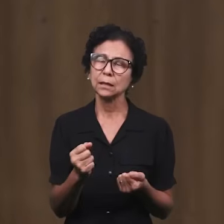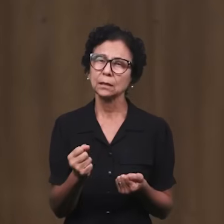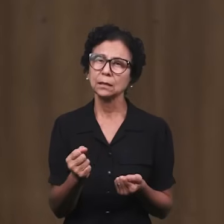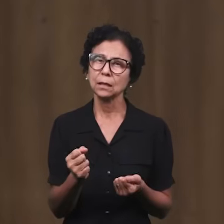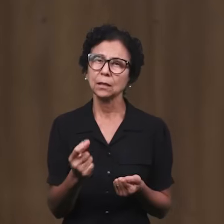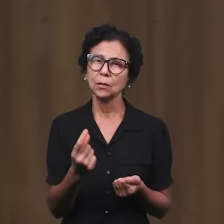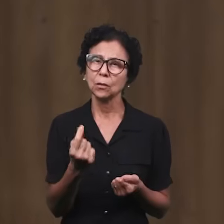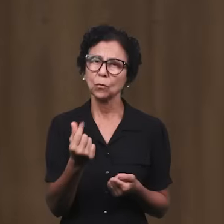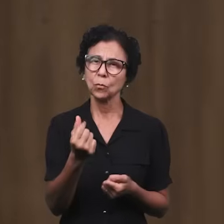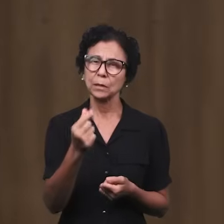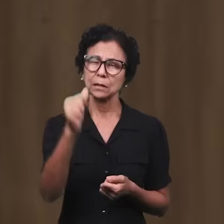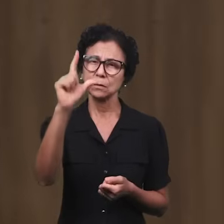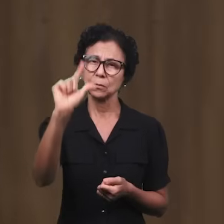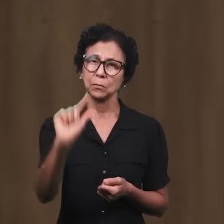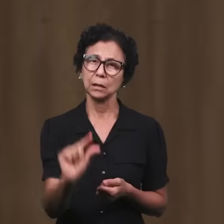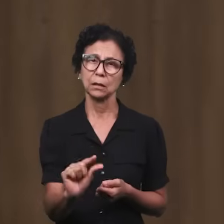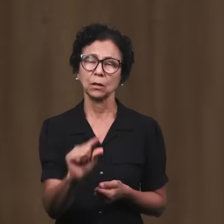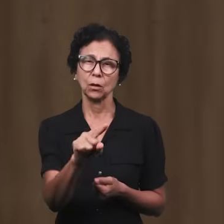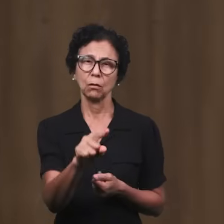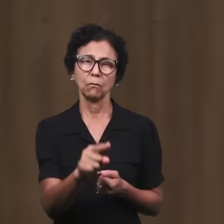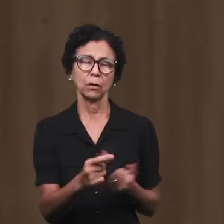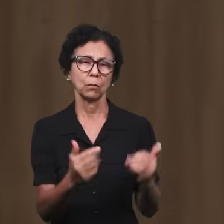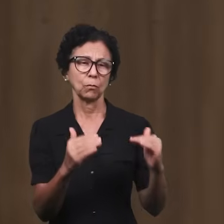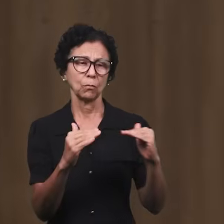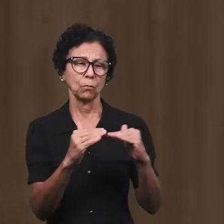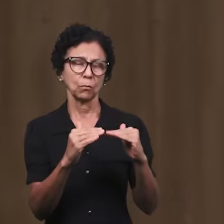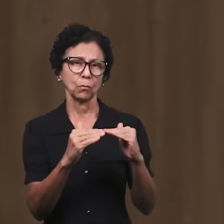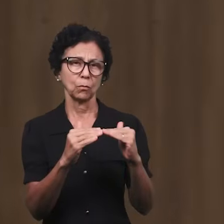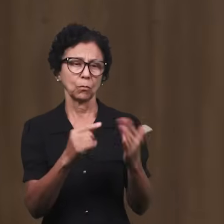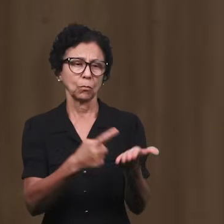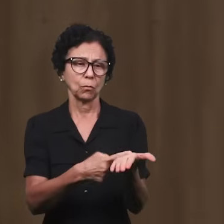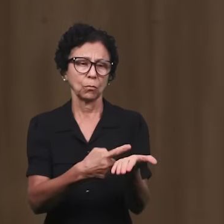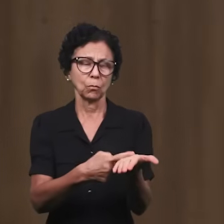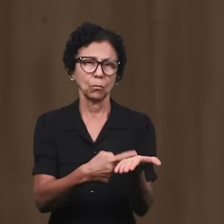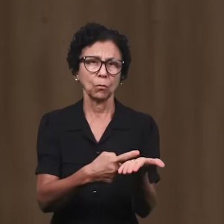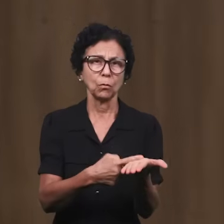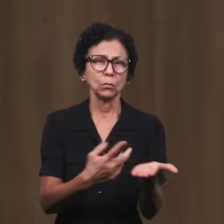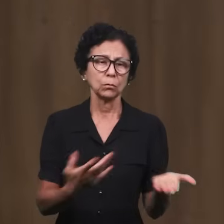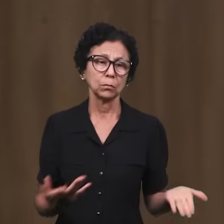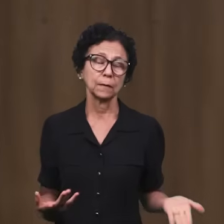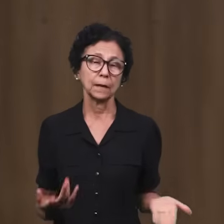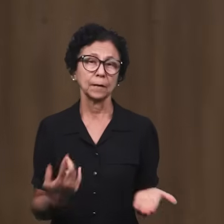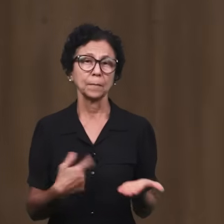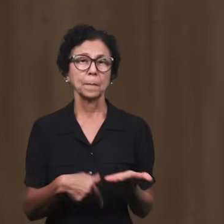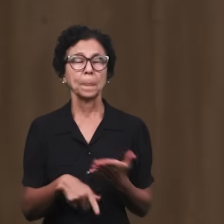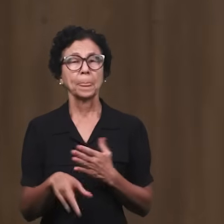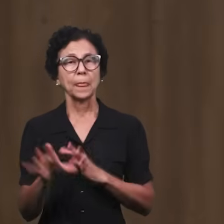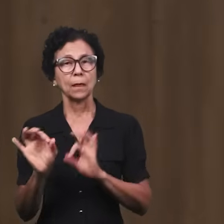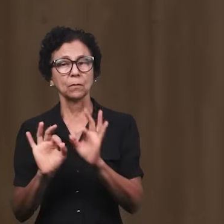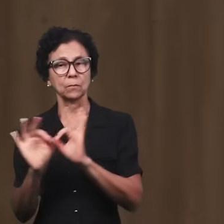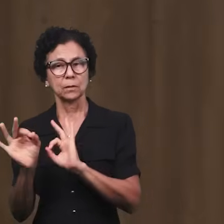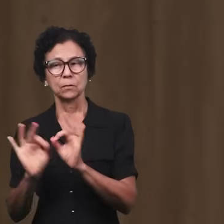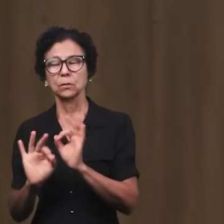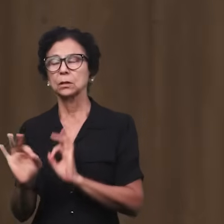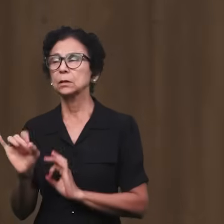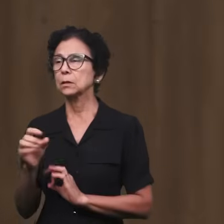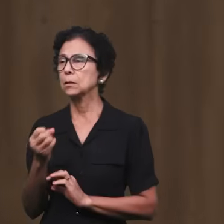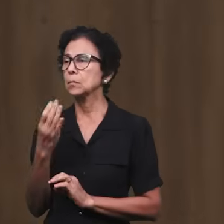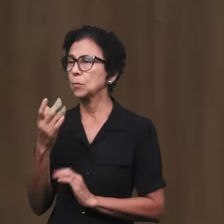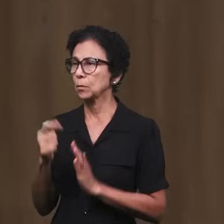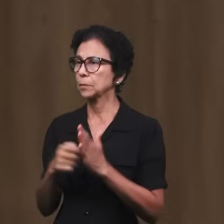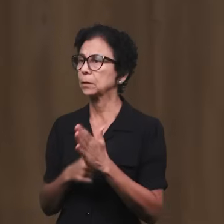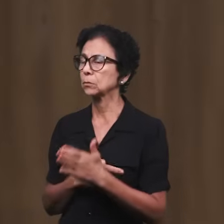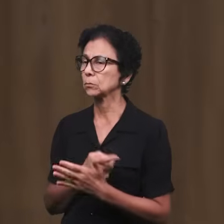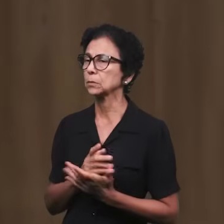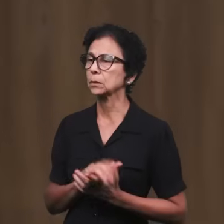com o familiar. Você faz ali um acordo, um bom contrato e você vai se organizar. A sua pergunta é muito boa, porque